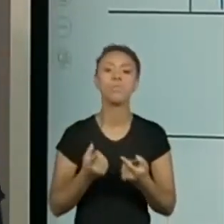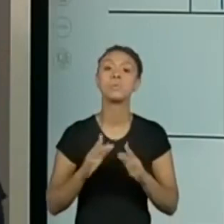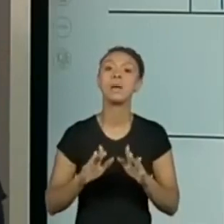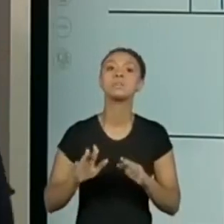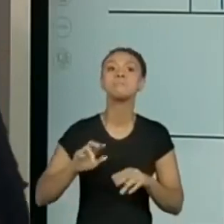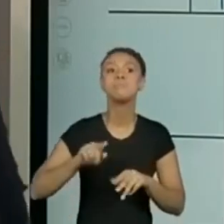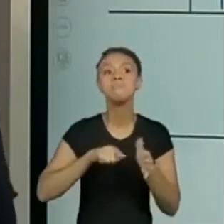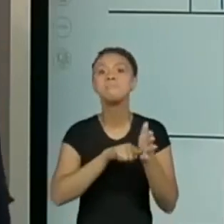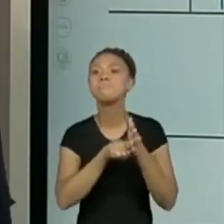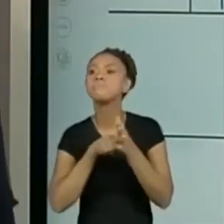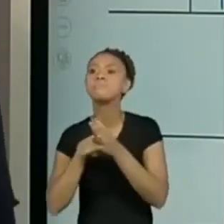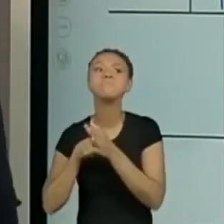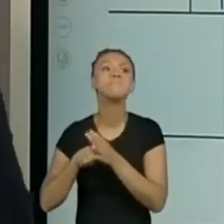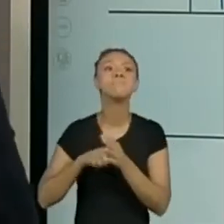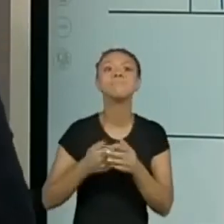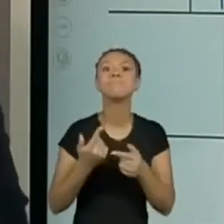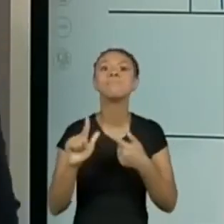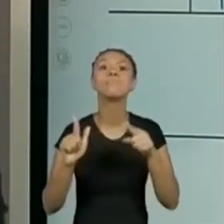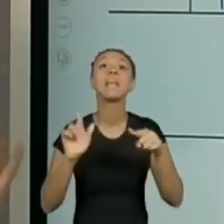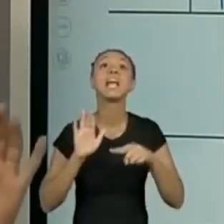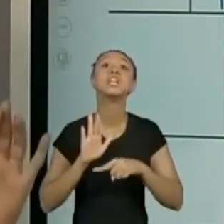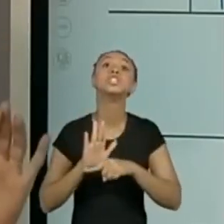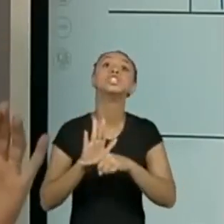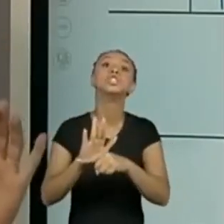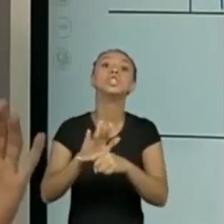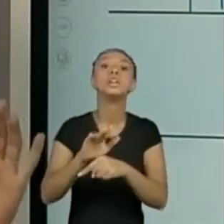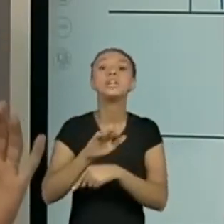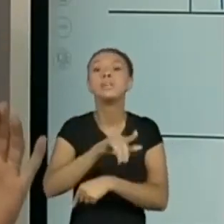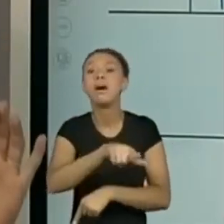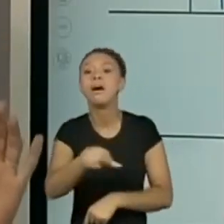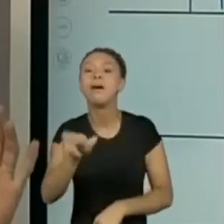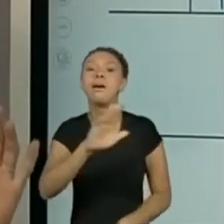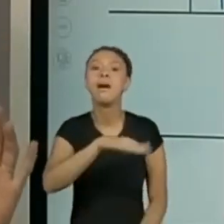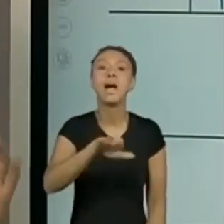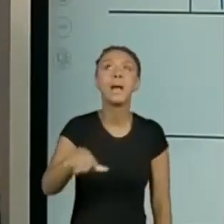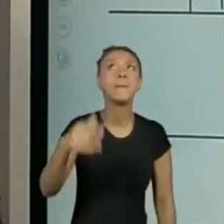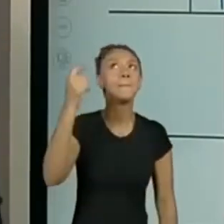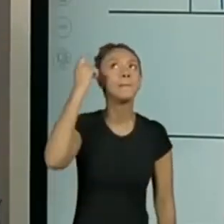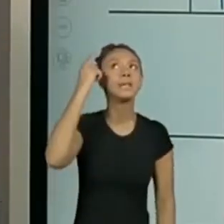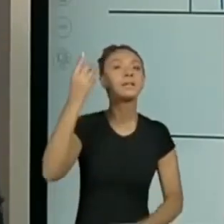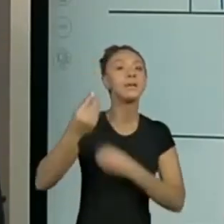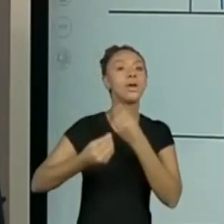ajudar os nossos pequenos e pequenas a pensar sobre a escrita, tá bom?